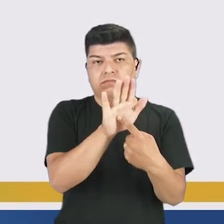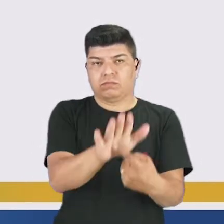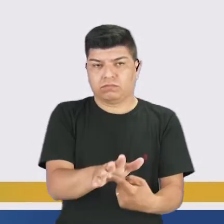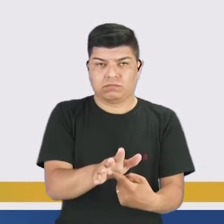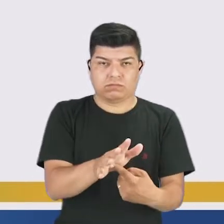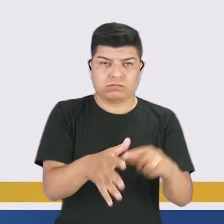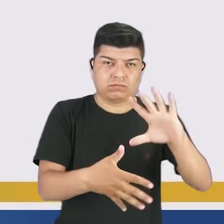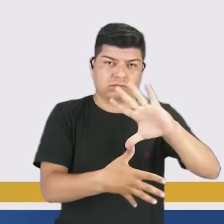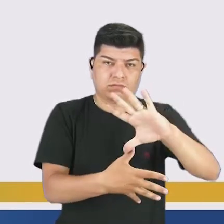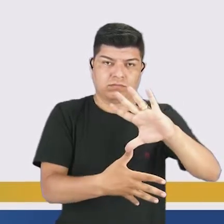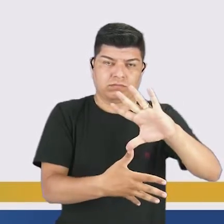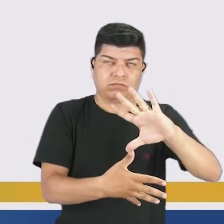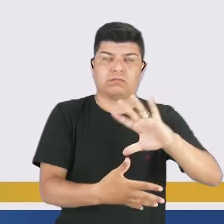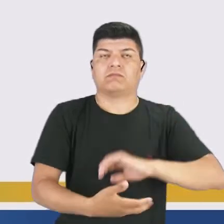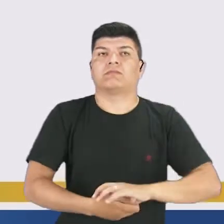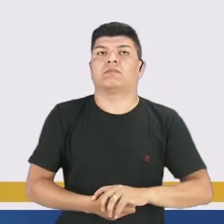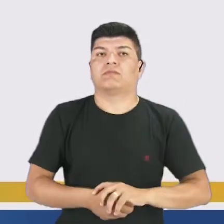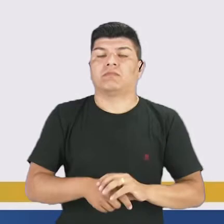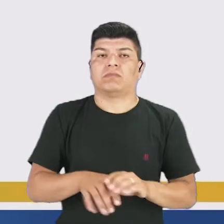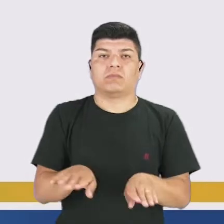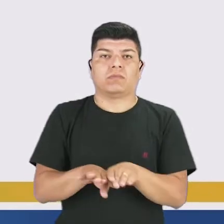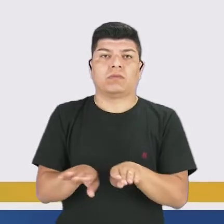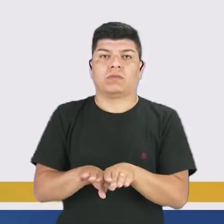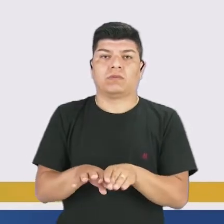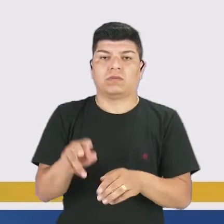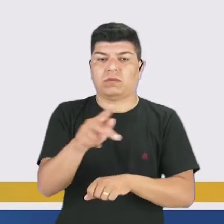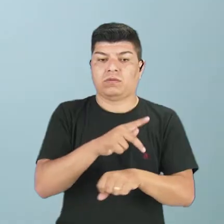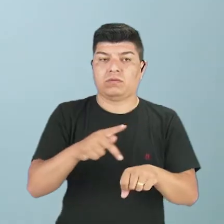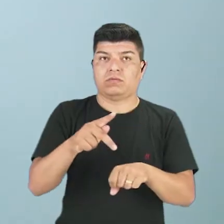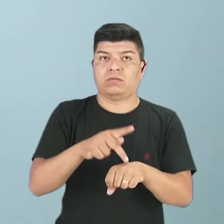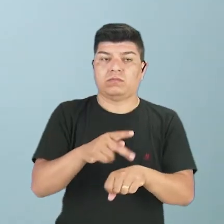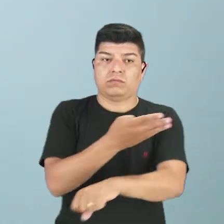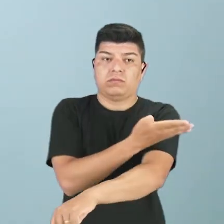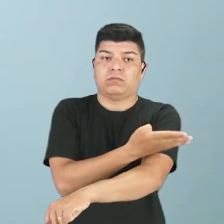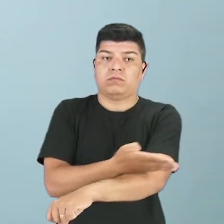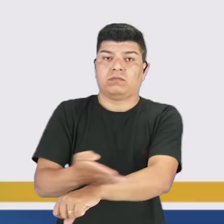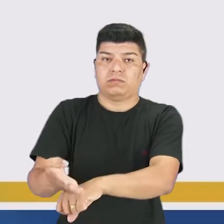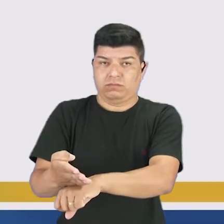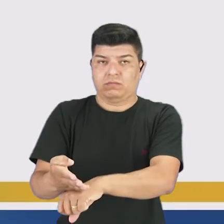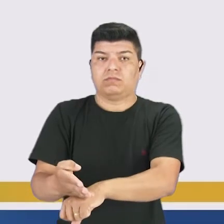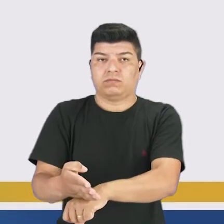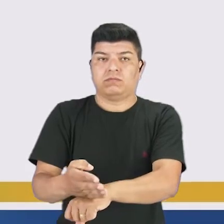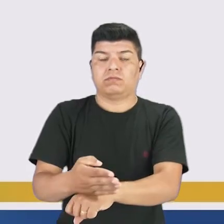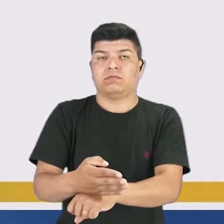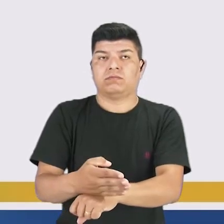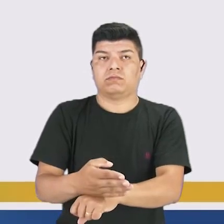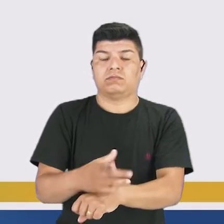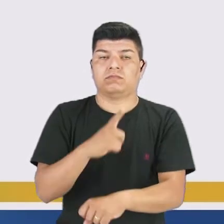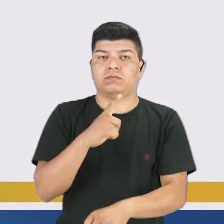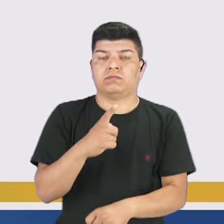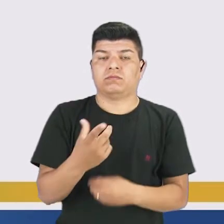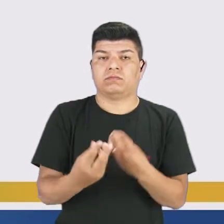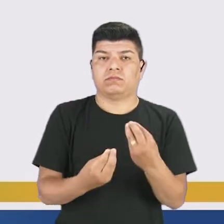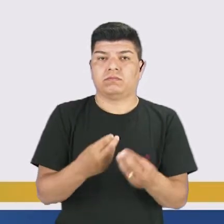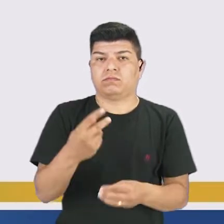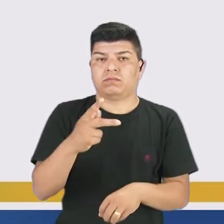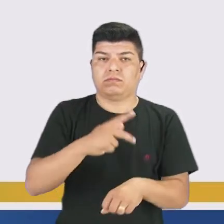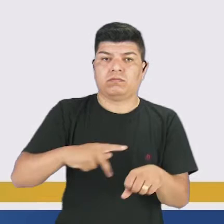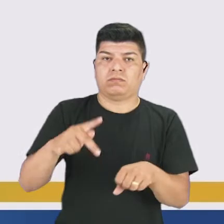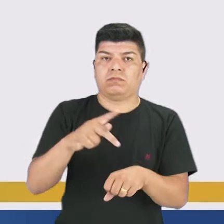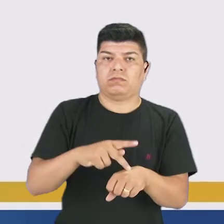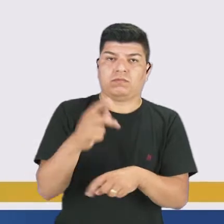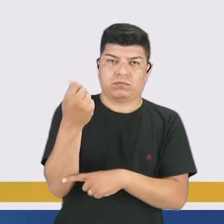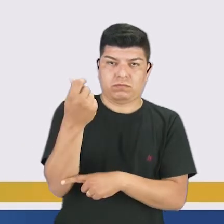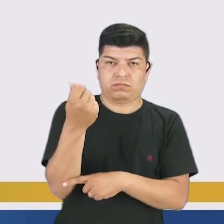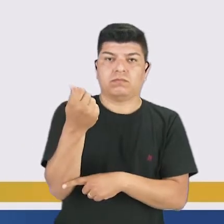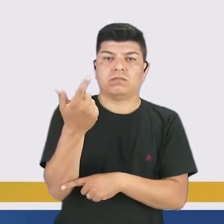na América Latina. E por outro lado, todos esses países que estão de branco são aqueles que eram tidos como países capitalistas